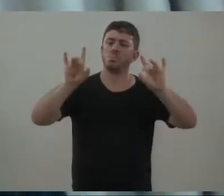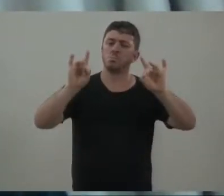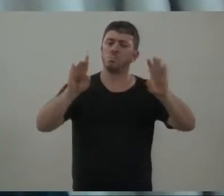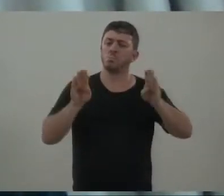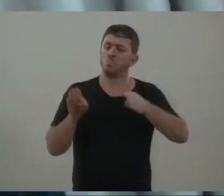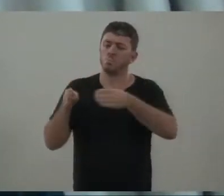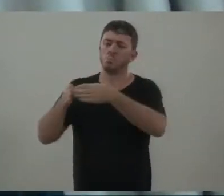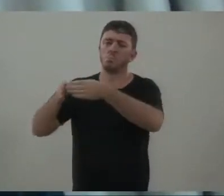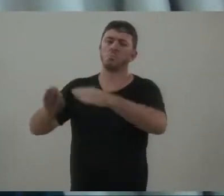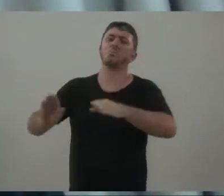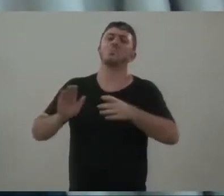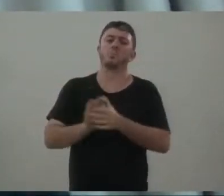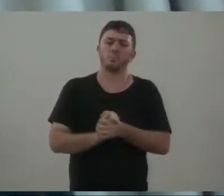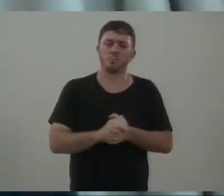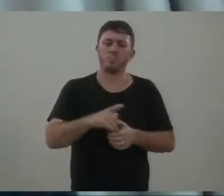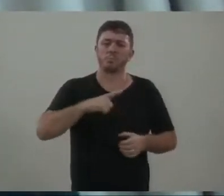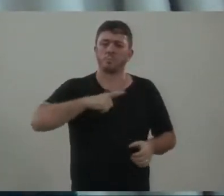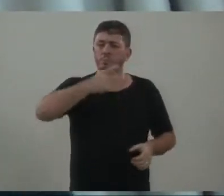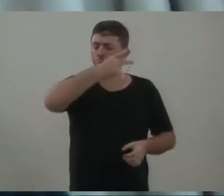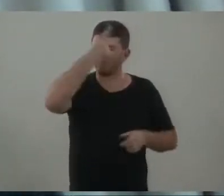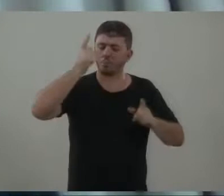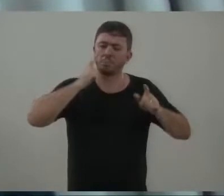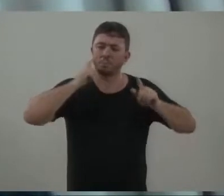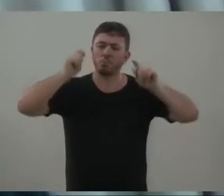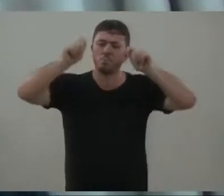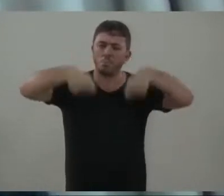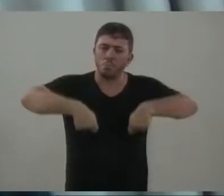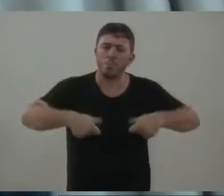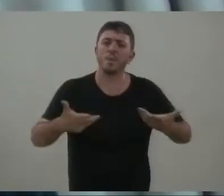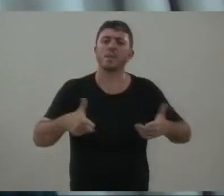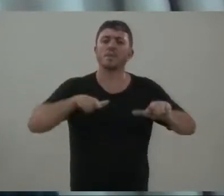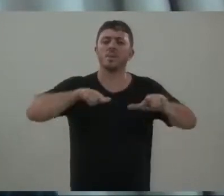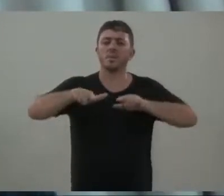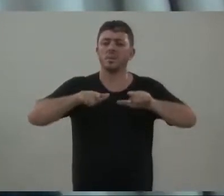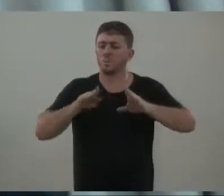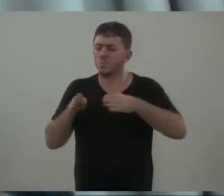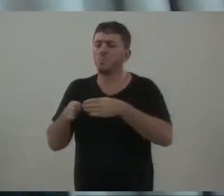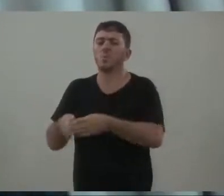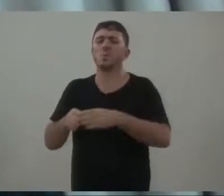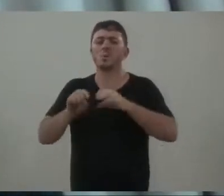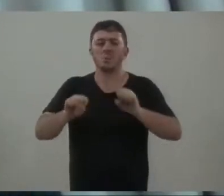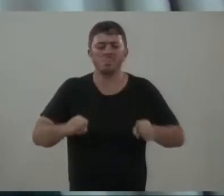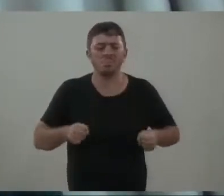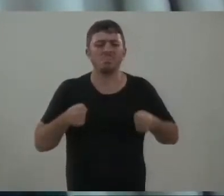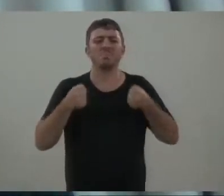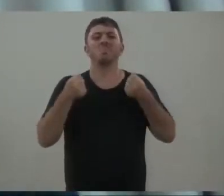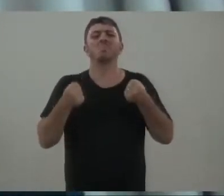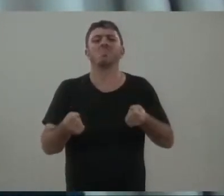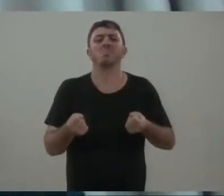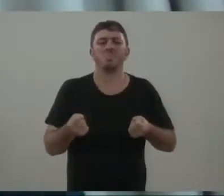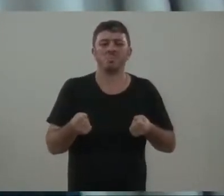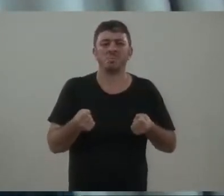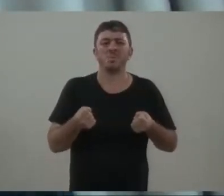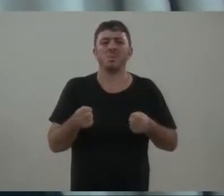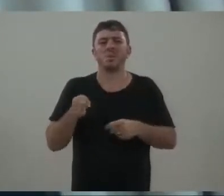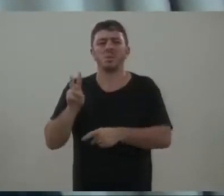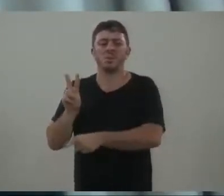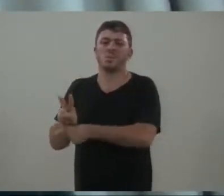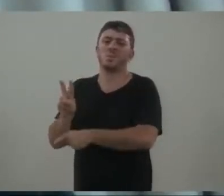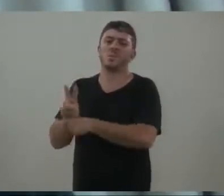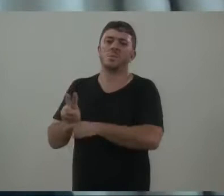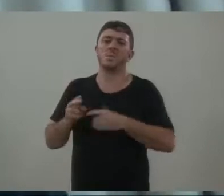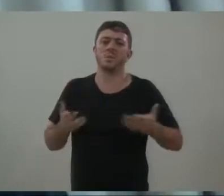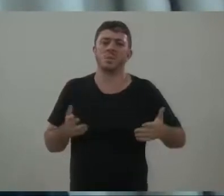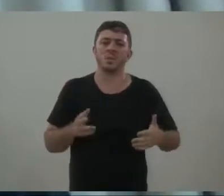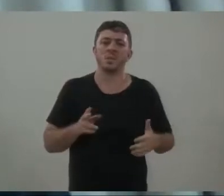especializada, temos pessoas voltadas para esse trabalho, pessoas empenhadas nesse trabalho, mas podemos